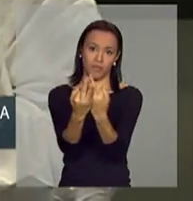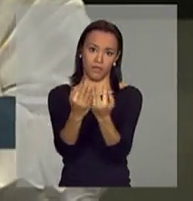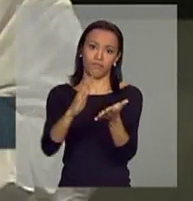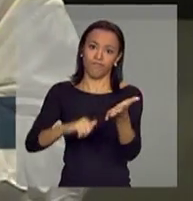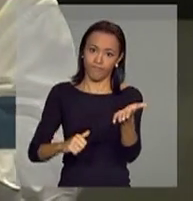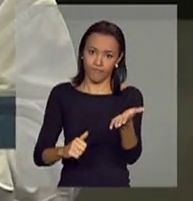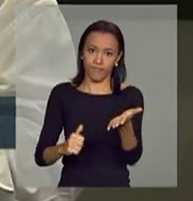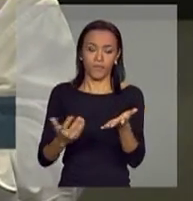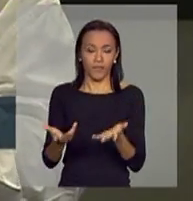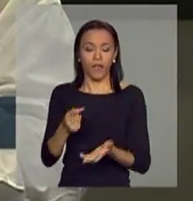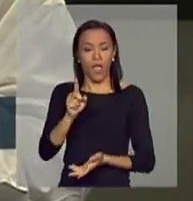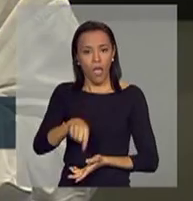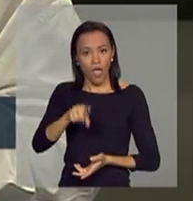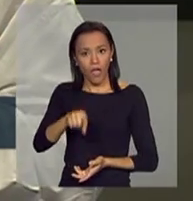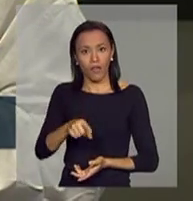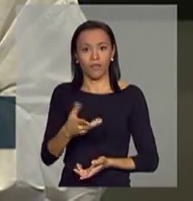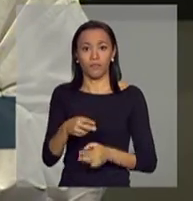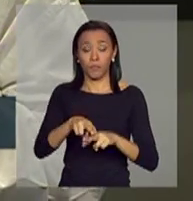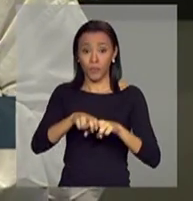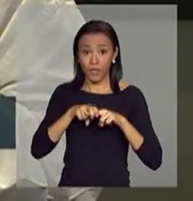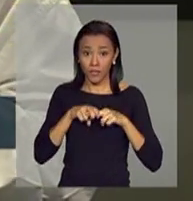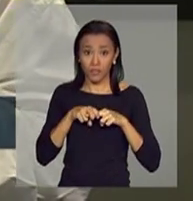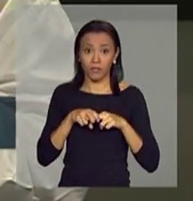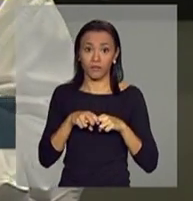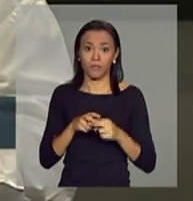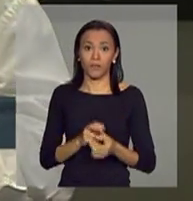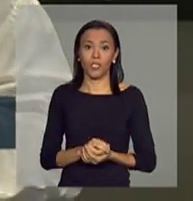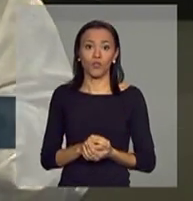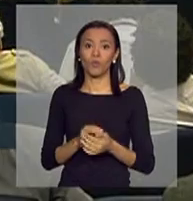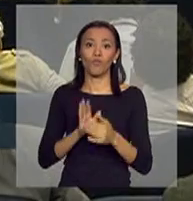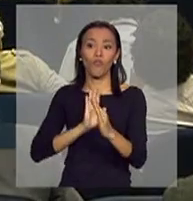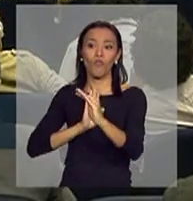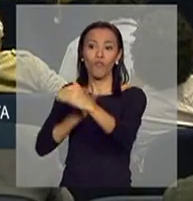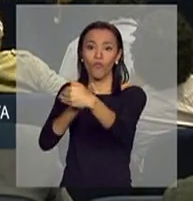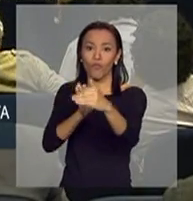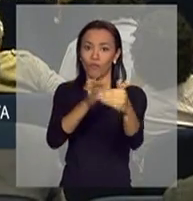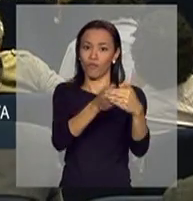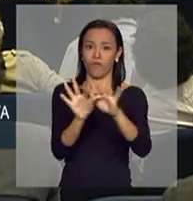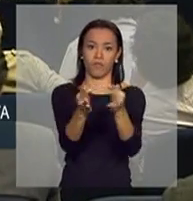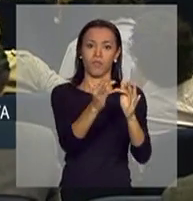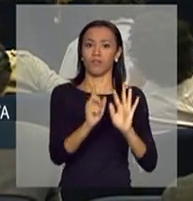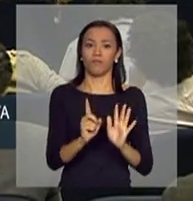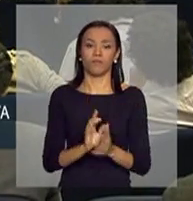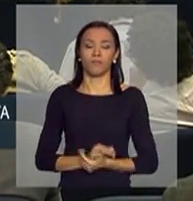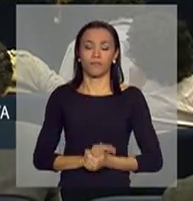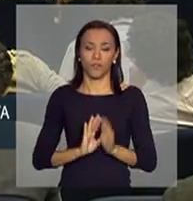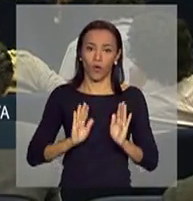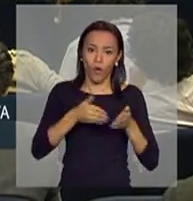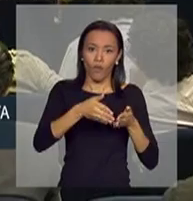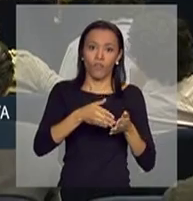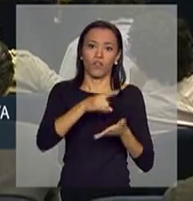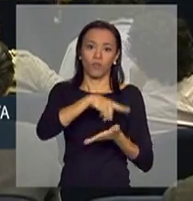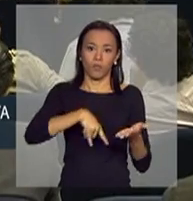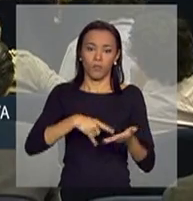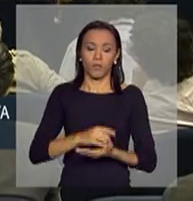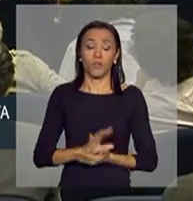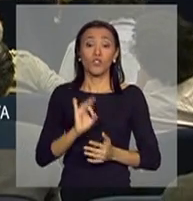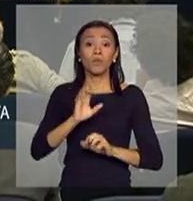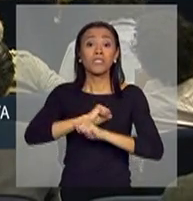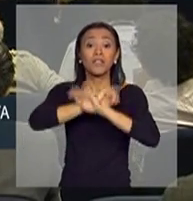não me trabalhei com cada um deles. Tá bom? Bem, só um esclarecimento rápido,